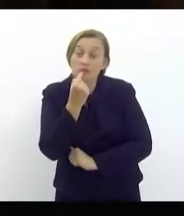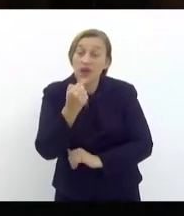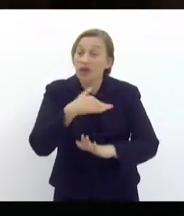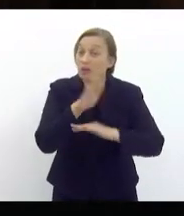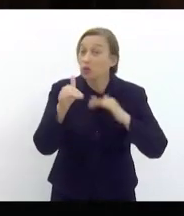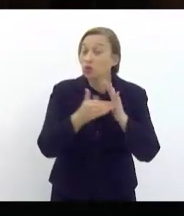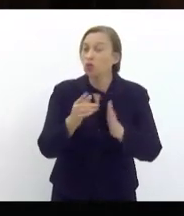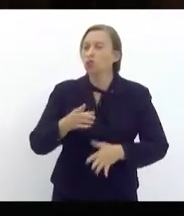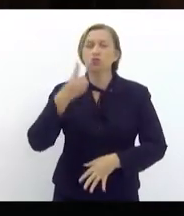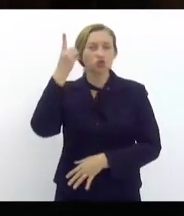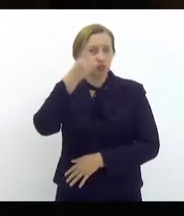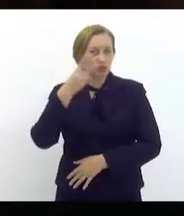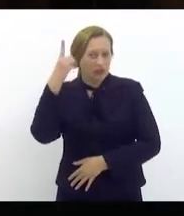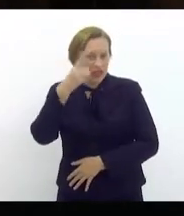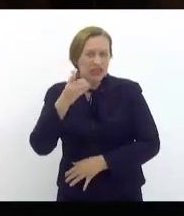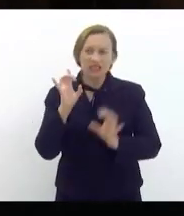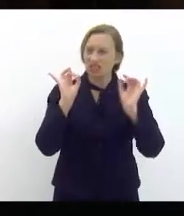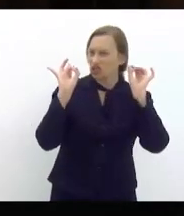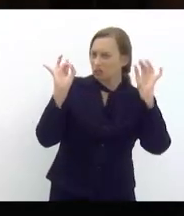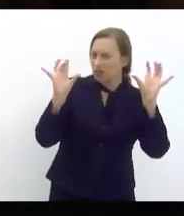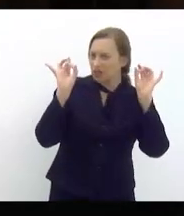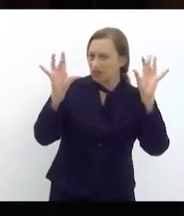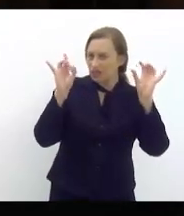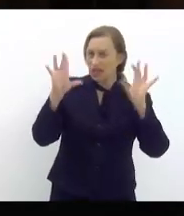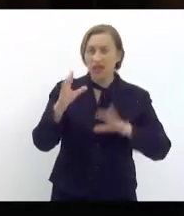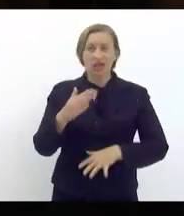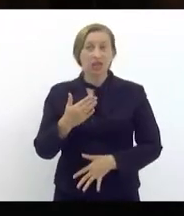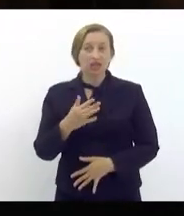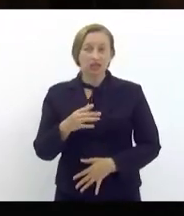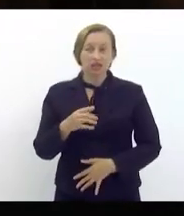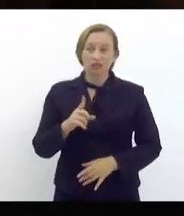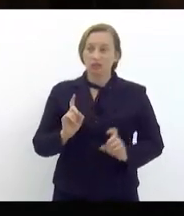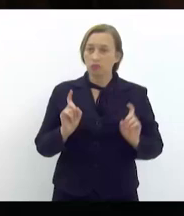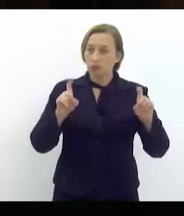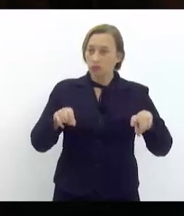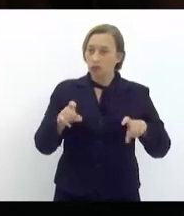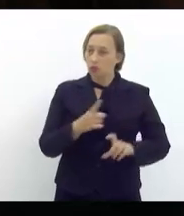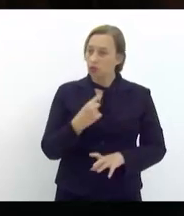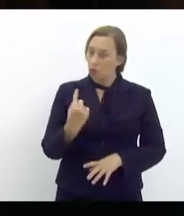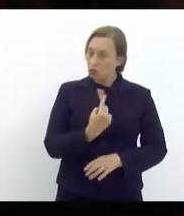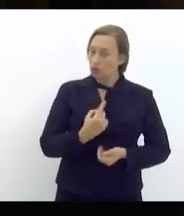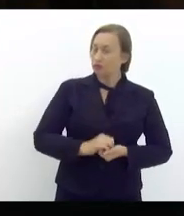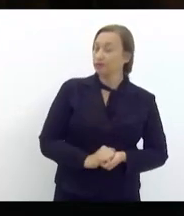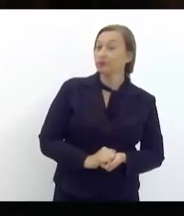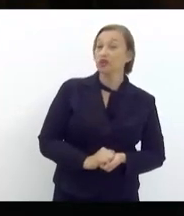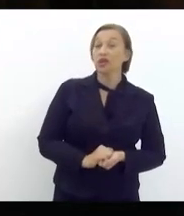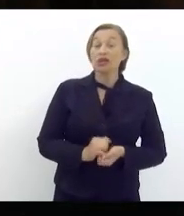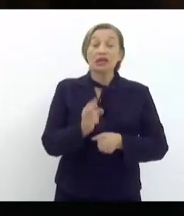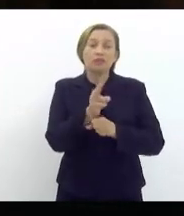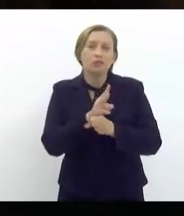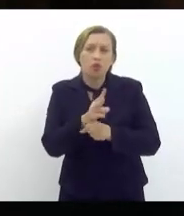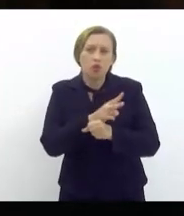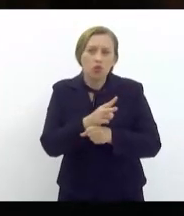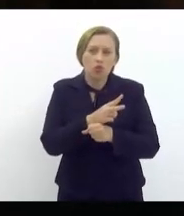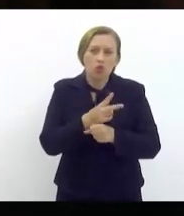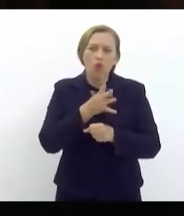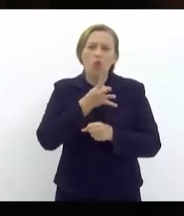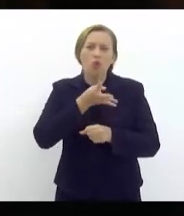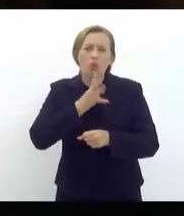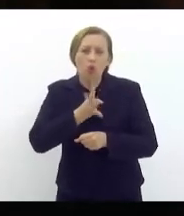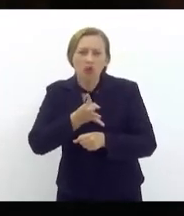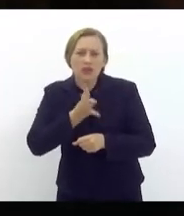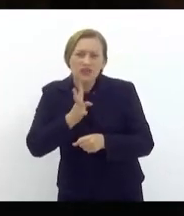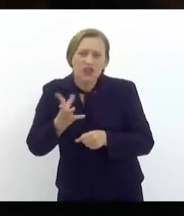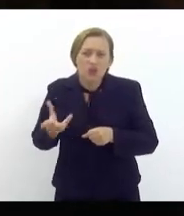todas e todos os deputados especialmente pela nossa mandata que procurou intervir com qualidade